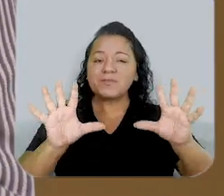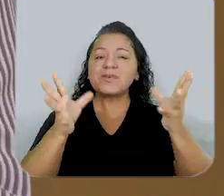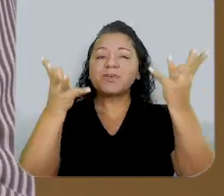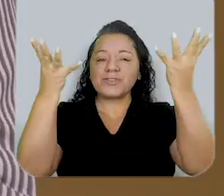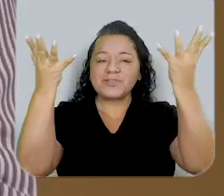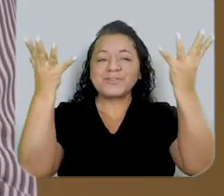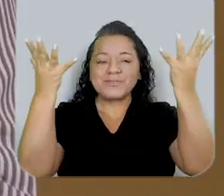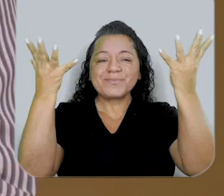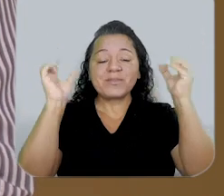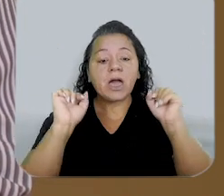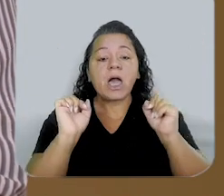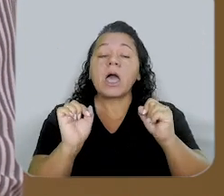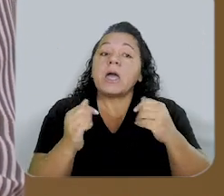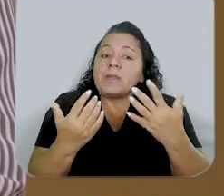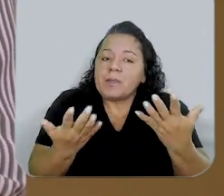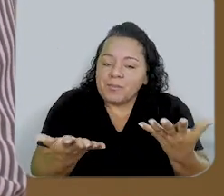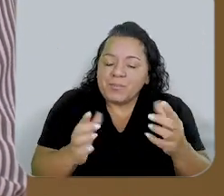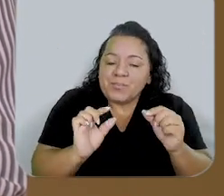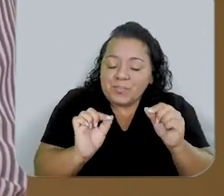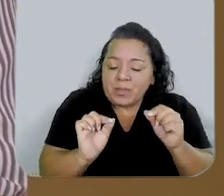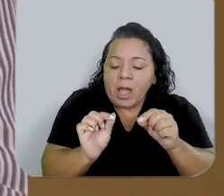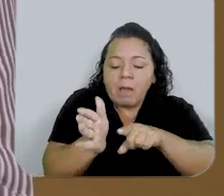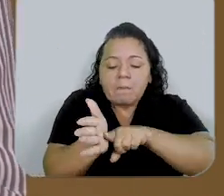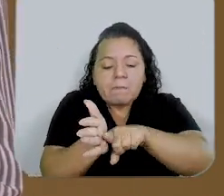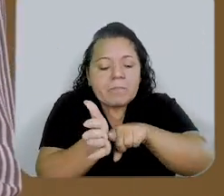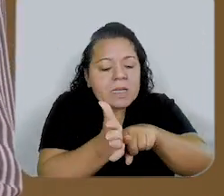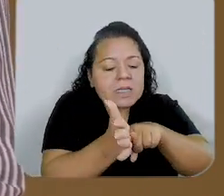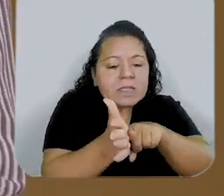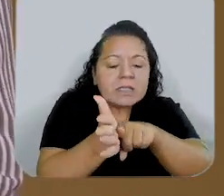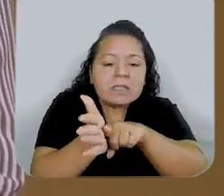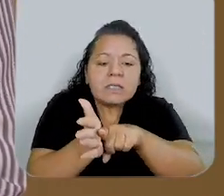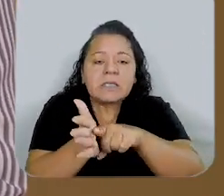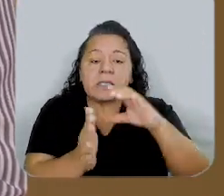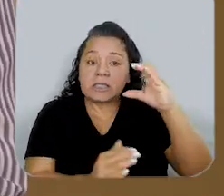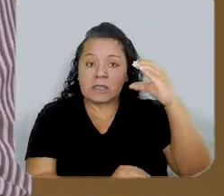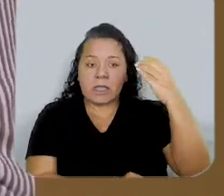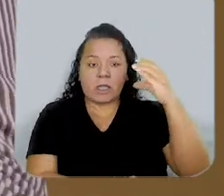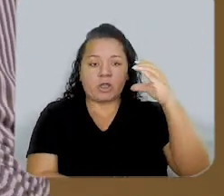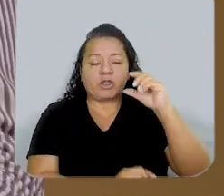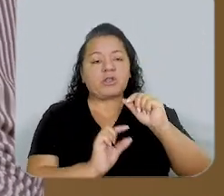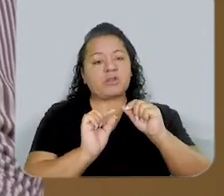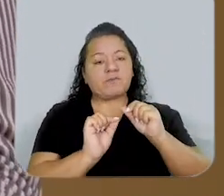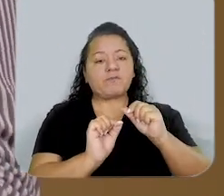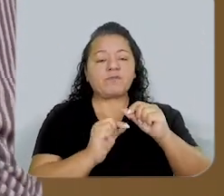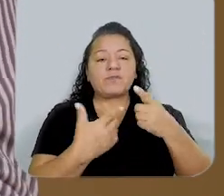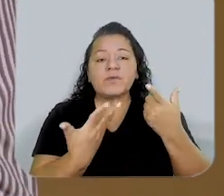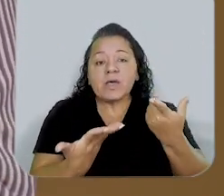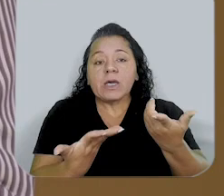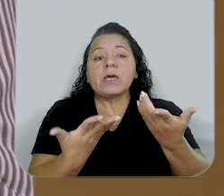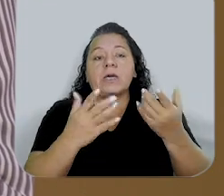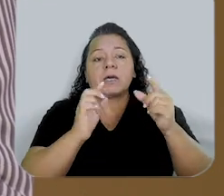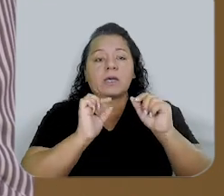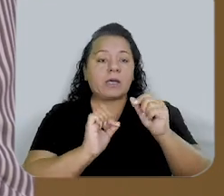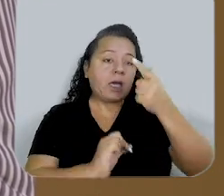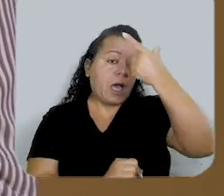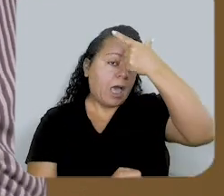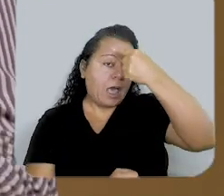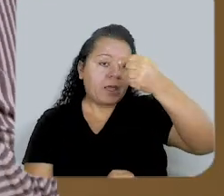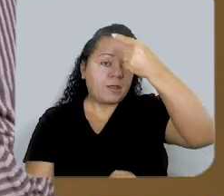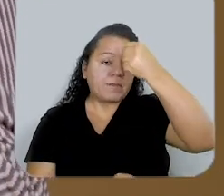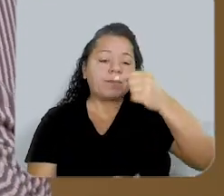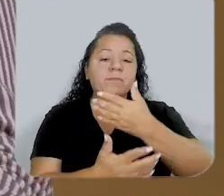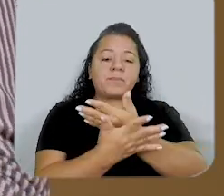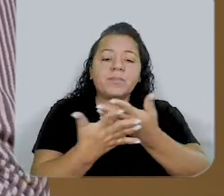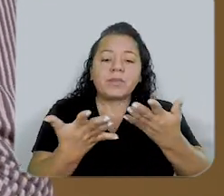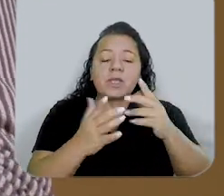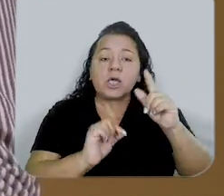pesquisa científica e acadêmica que parte da geografia dos sabores. Que com esse tema, Geografia dos Sabores, existem